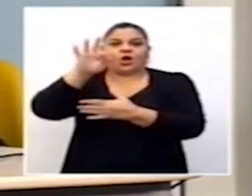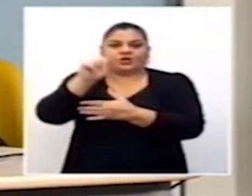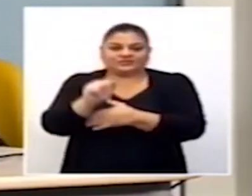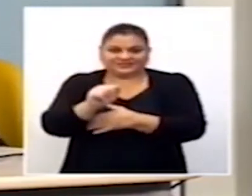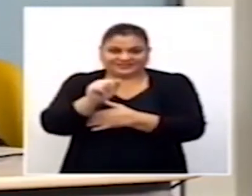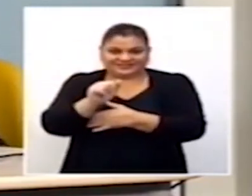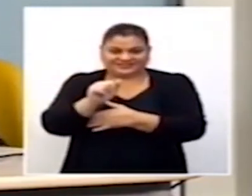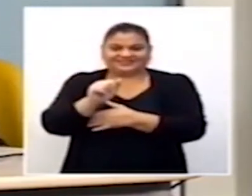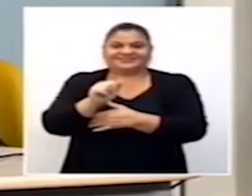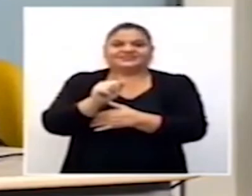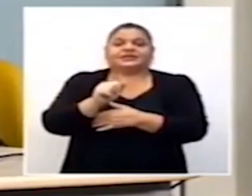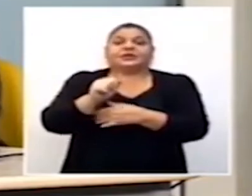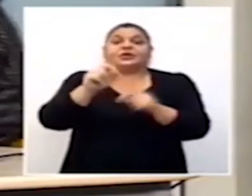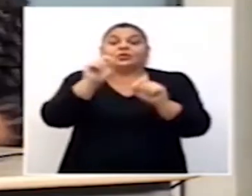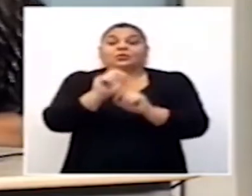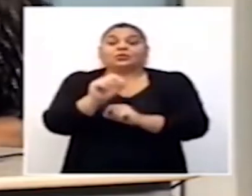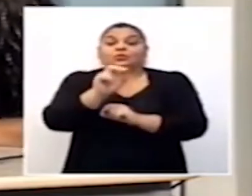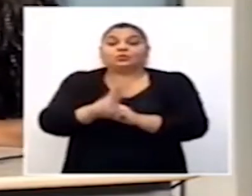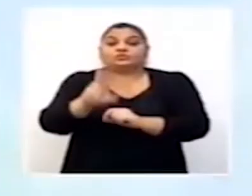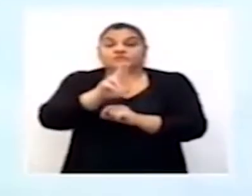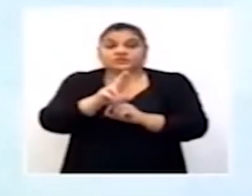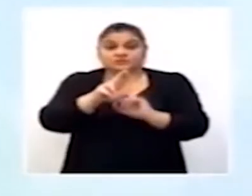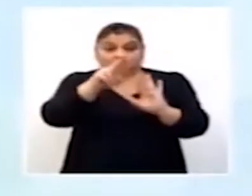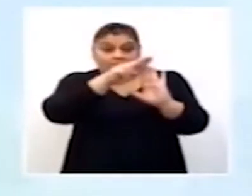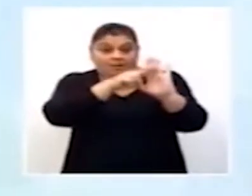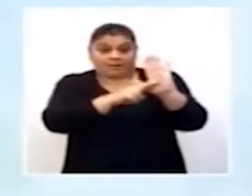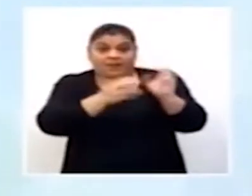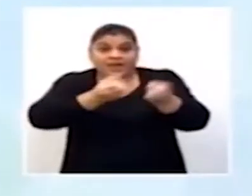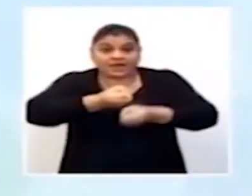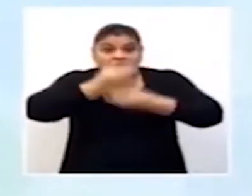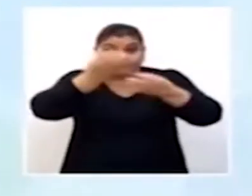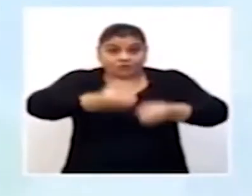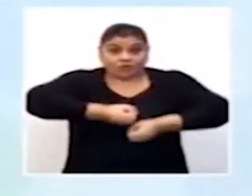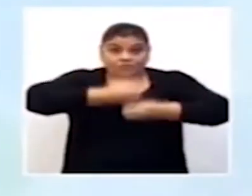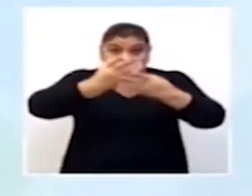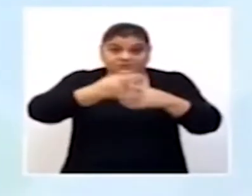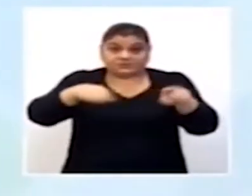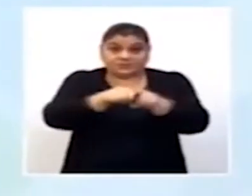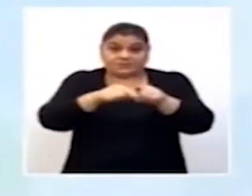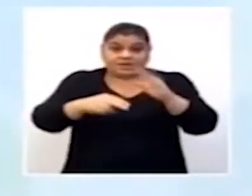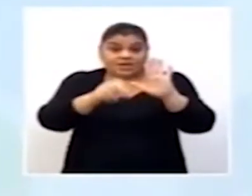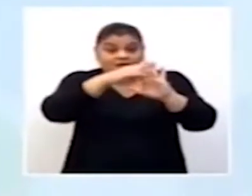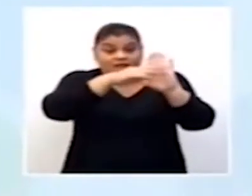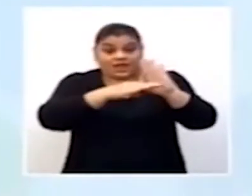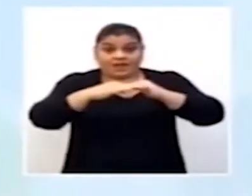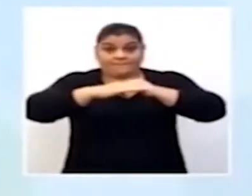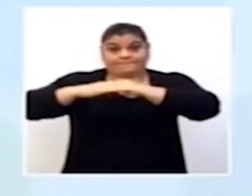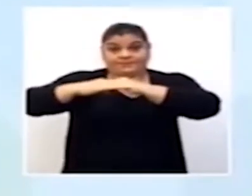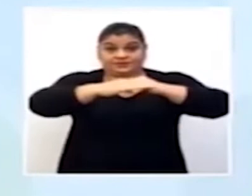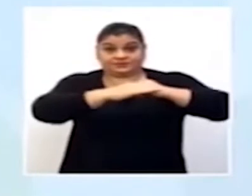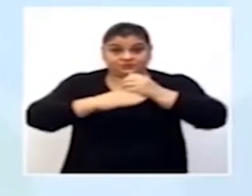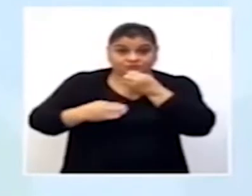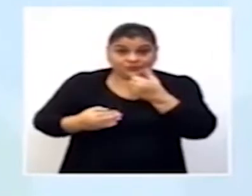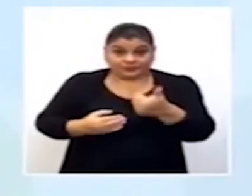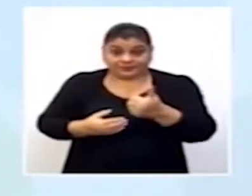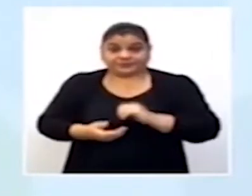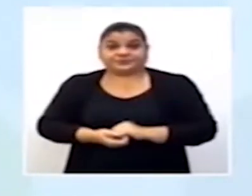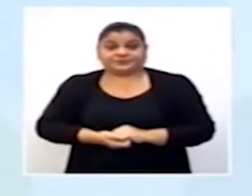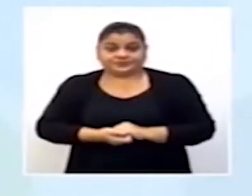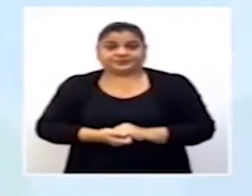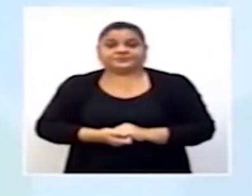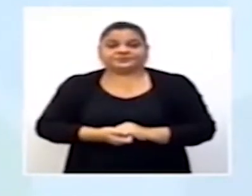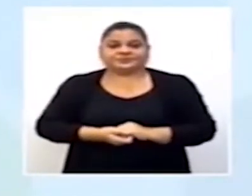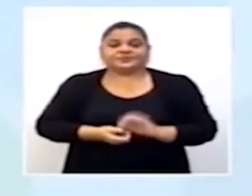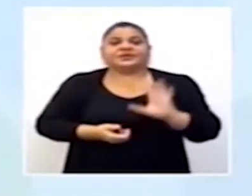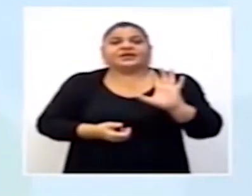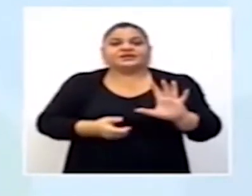bom utilizando a norma utilizam das informações utilizando a norma padrão Oi tudo bem gente então